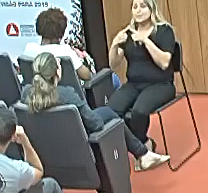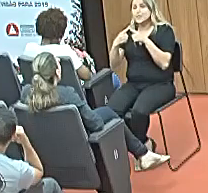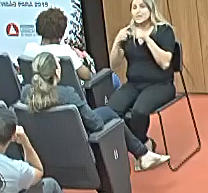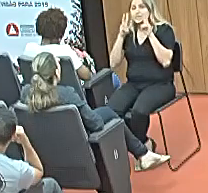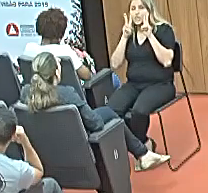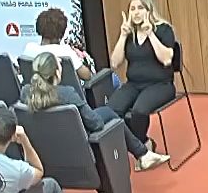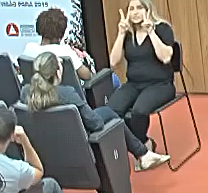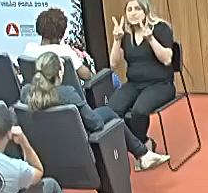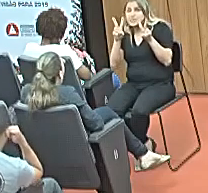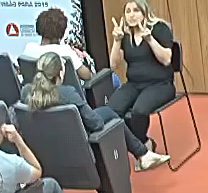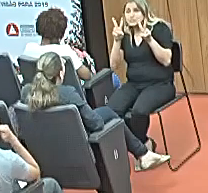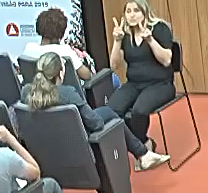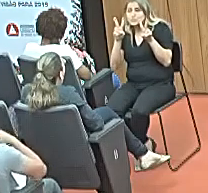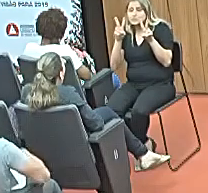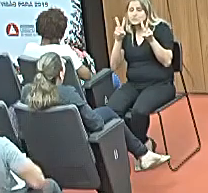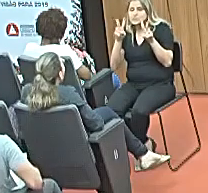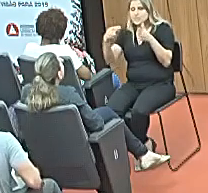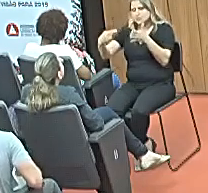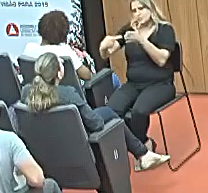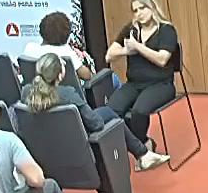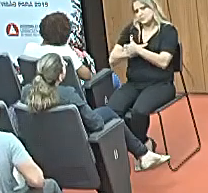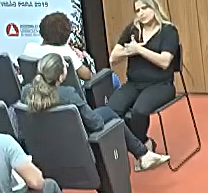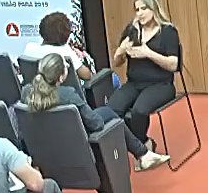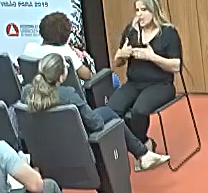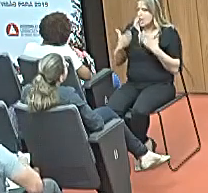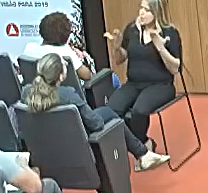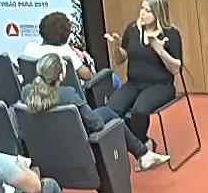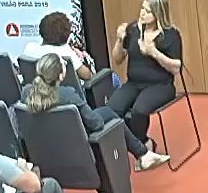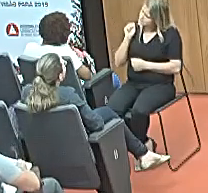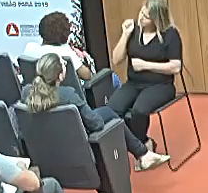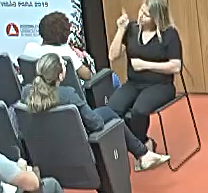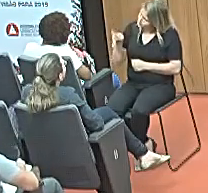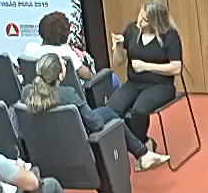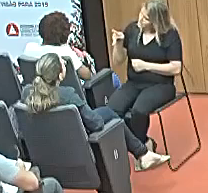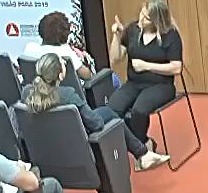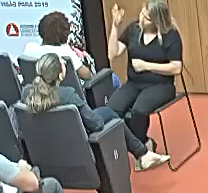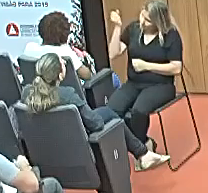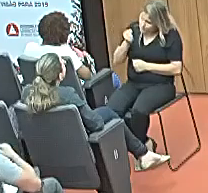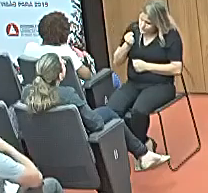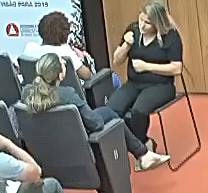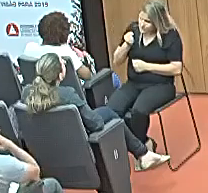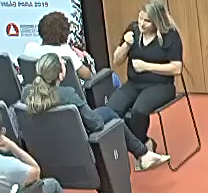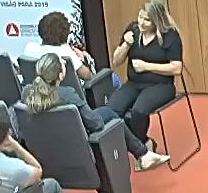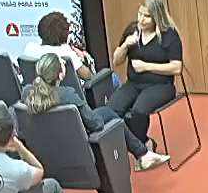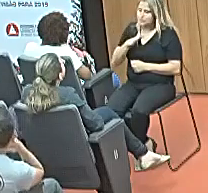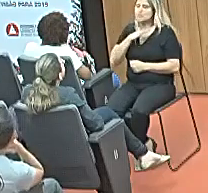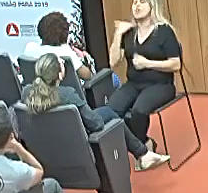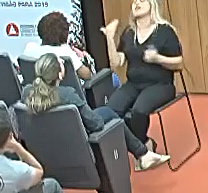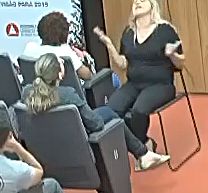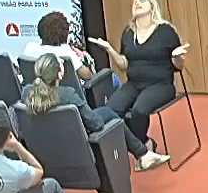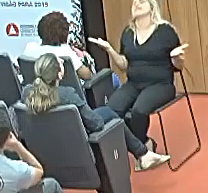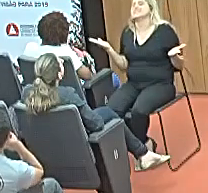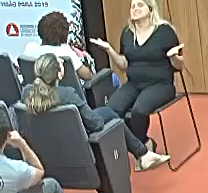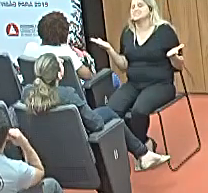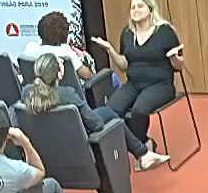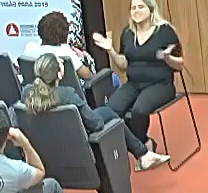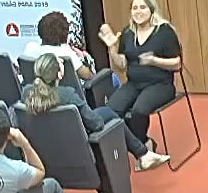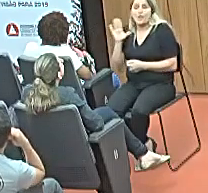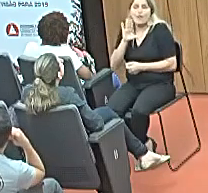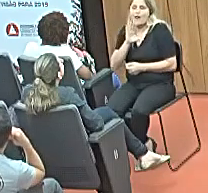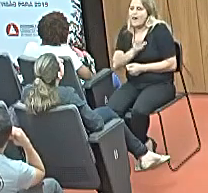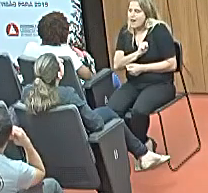e quando me pergunta assim quando é que vai aposentar eu digo assim quando a morte chegar sou uma apaixonada